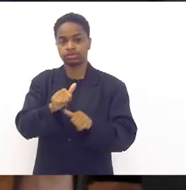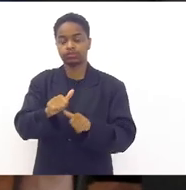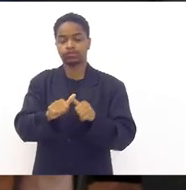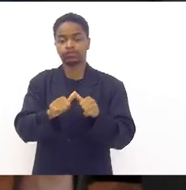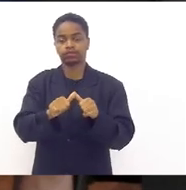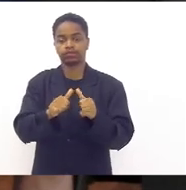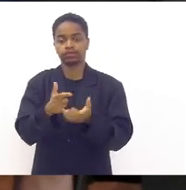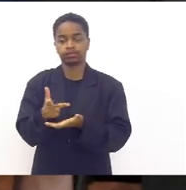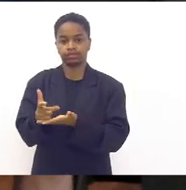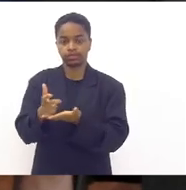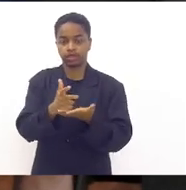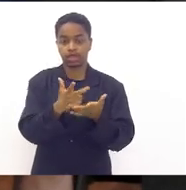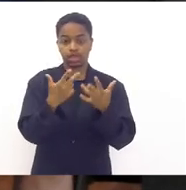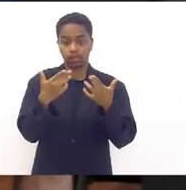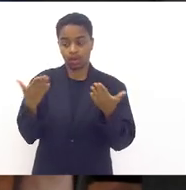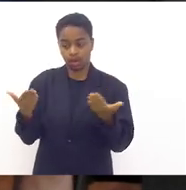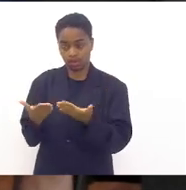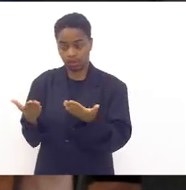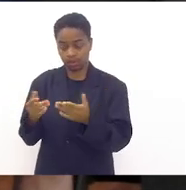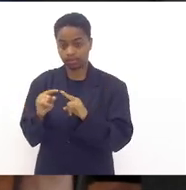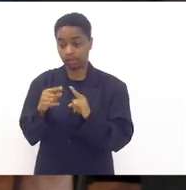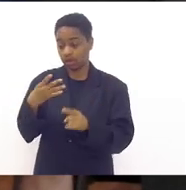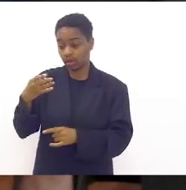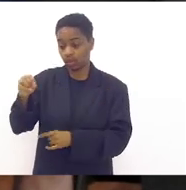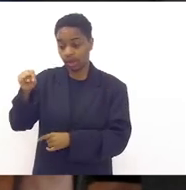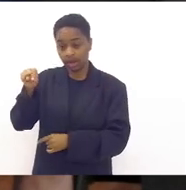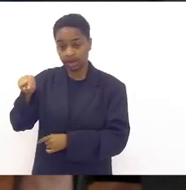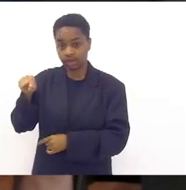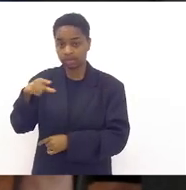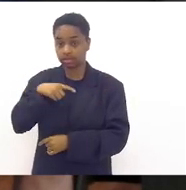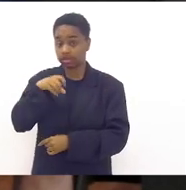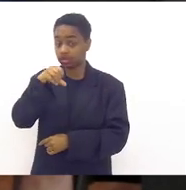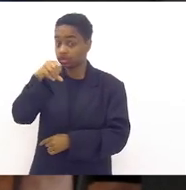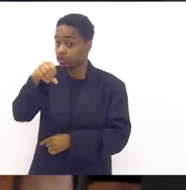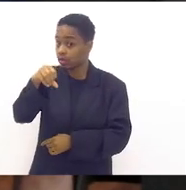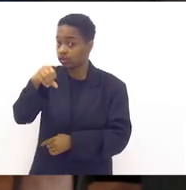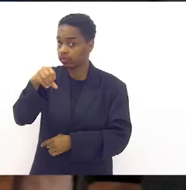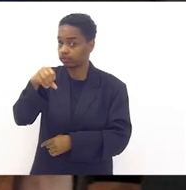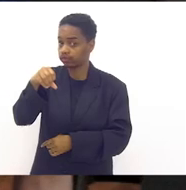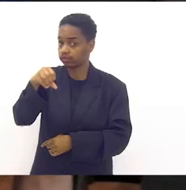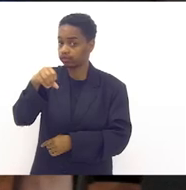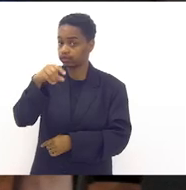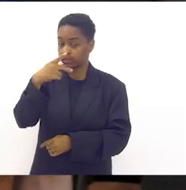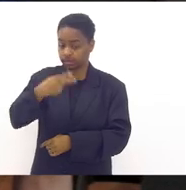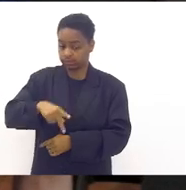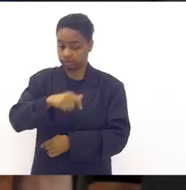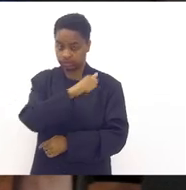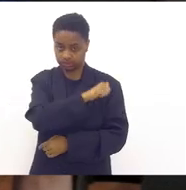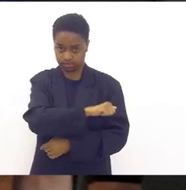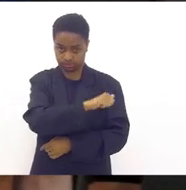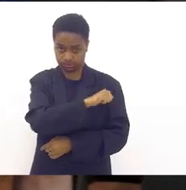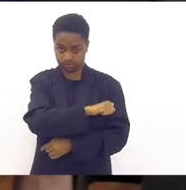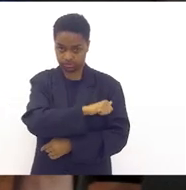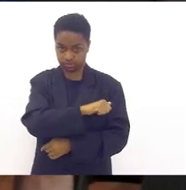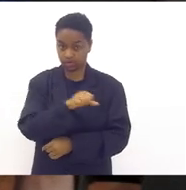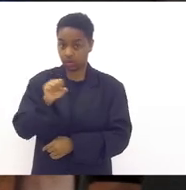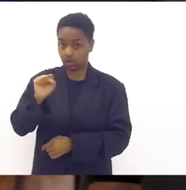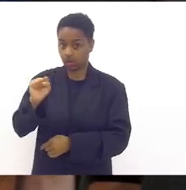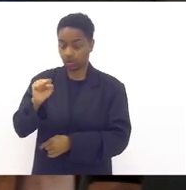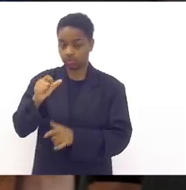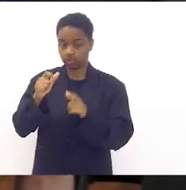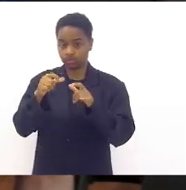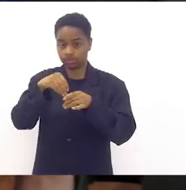está. E dos 40, tem 9 no Rio. Do estado do Rio de Janeiro. 8 na